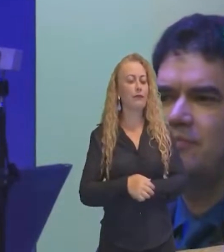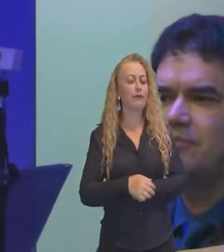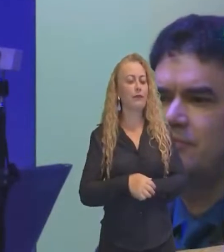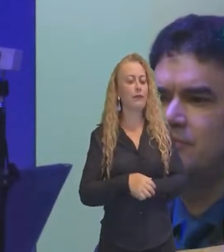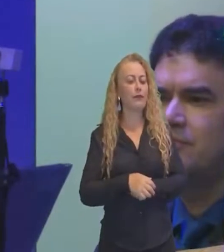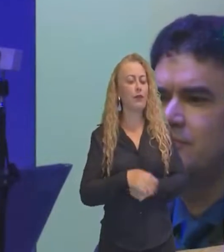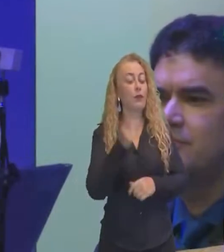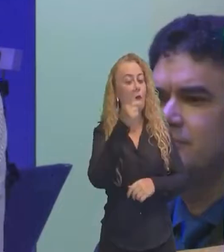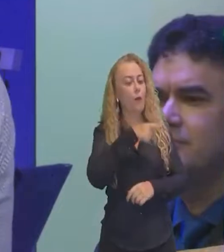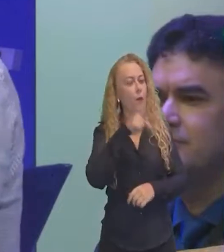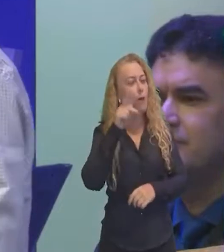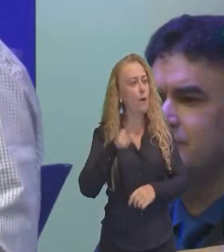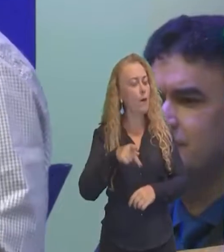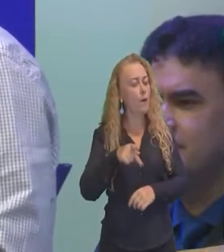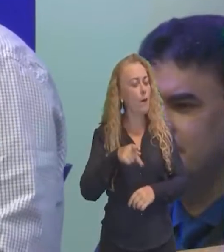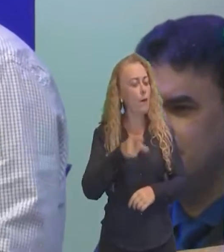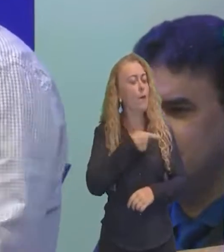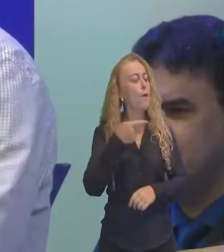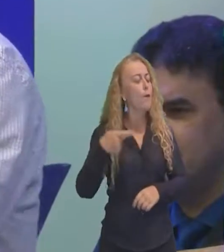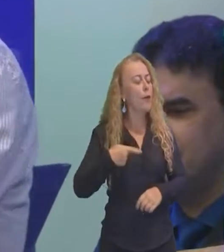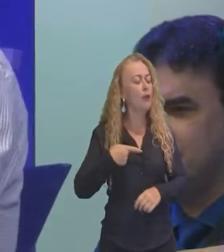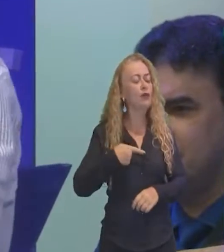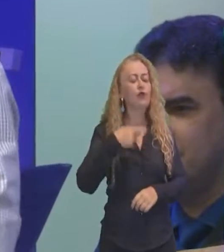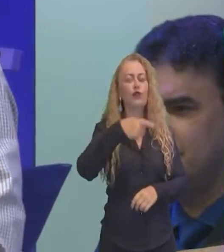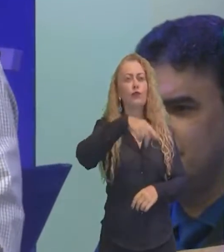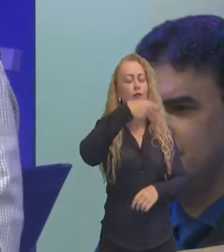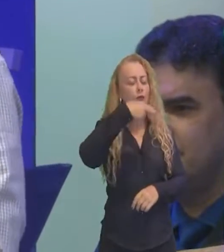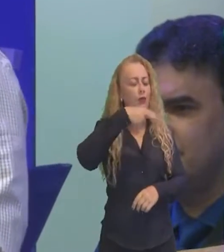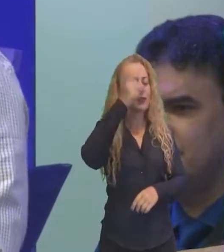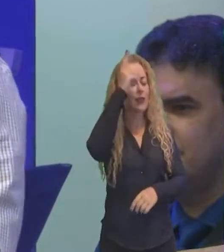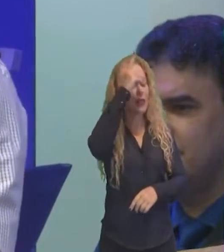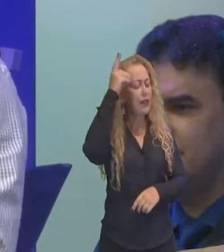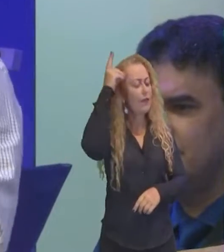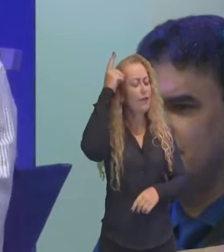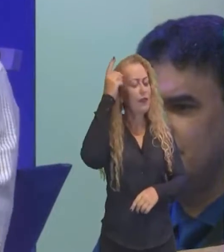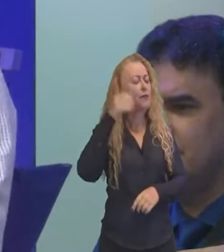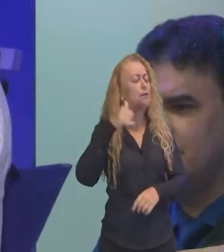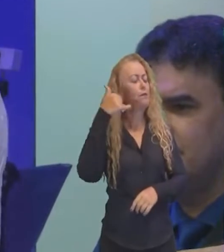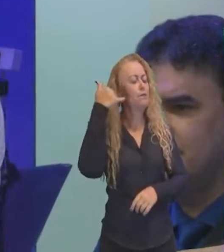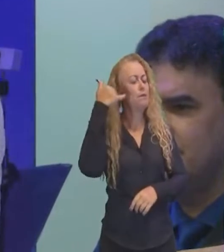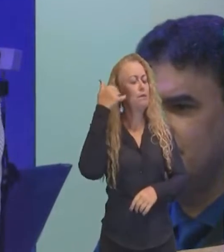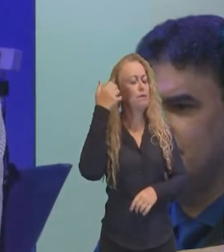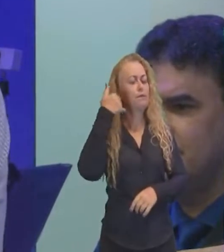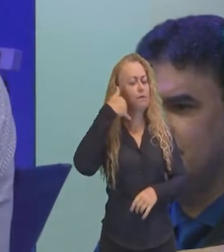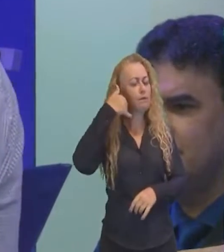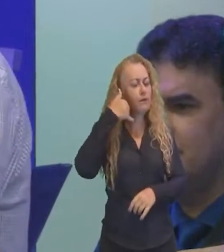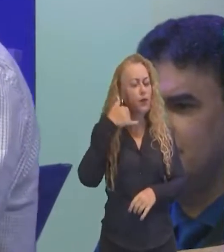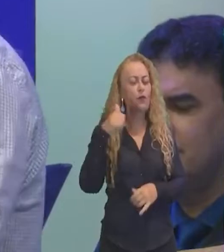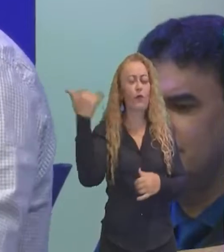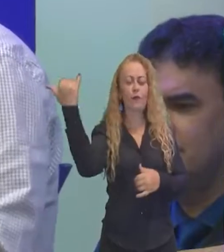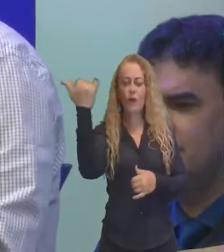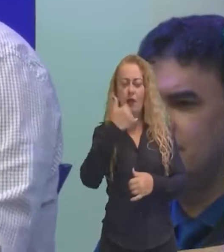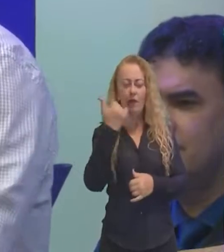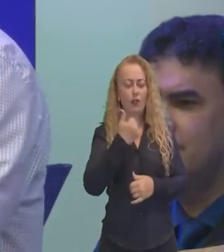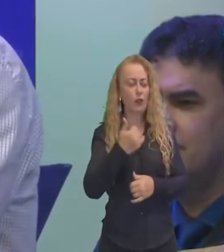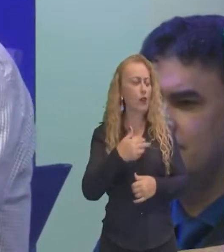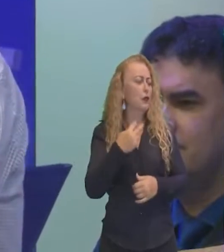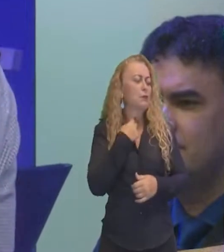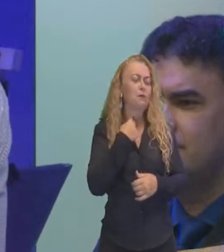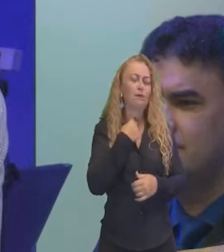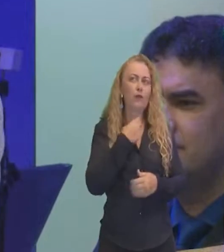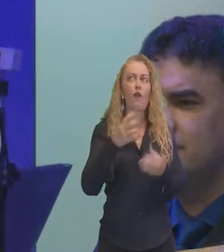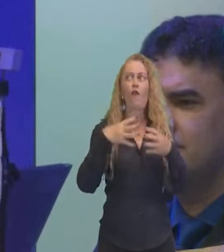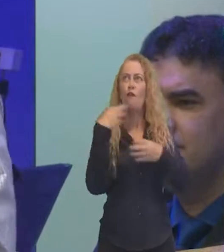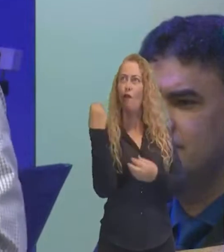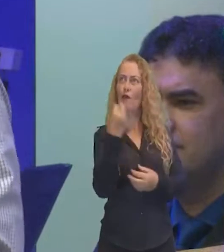agradecer ao pastor Davi. Ele me ligou antes de viajar, dizendo que não poderia estar, foi muito gentil. E